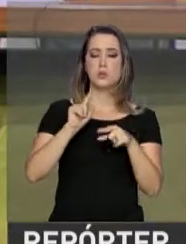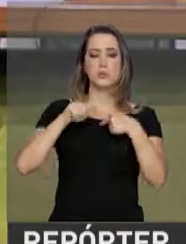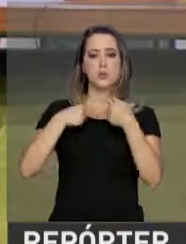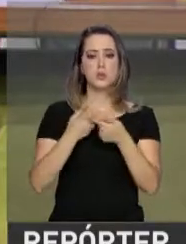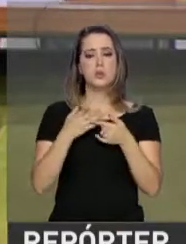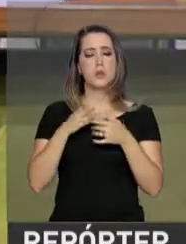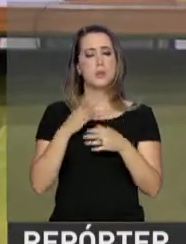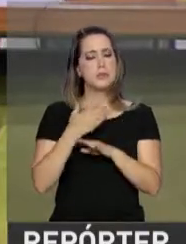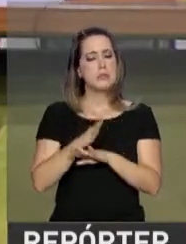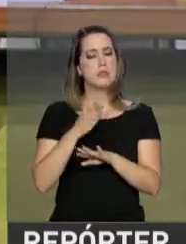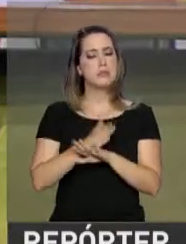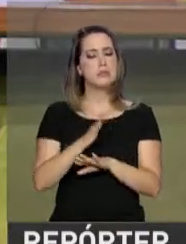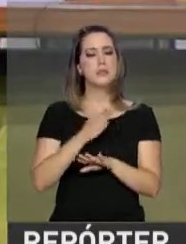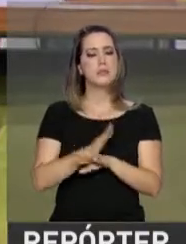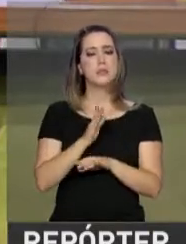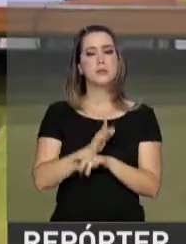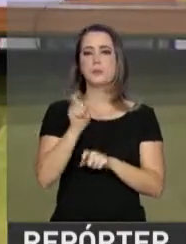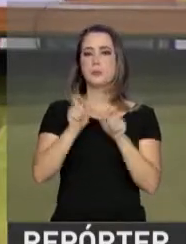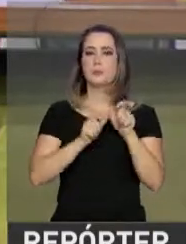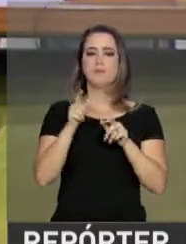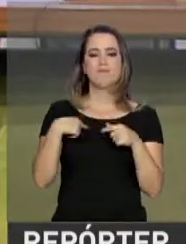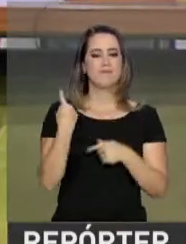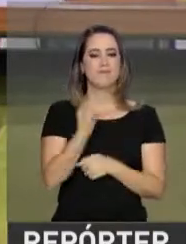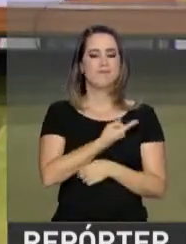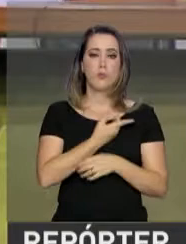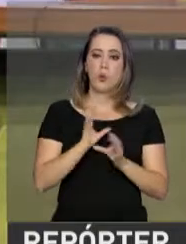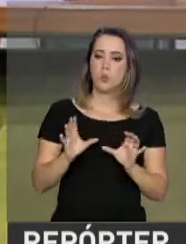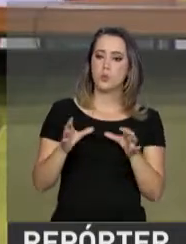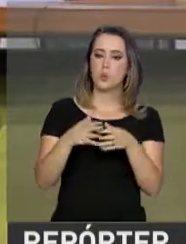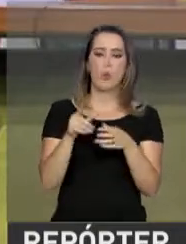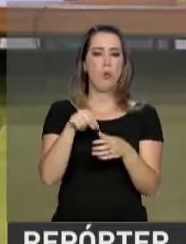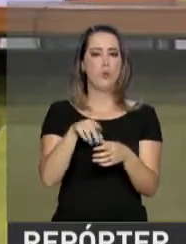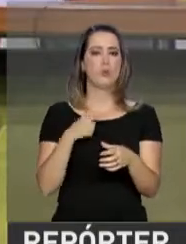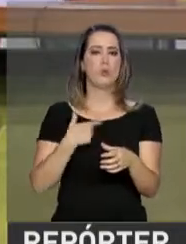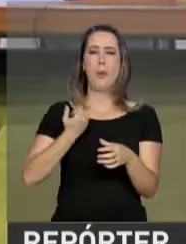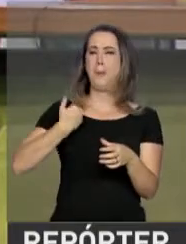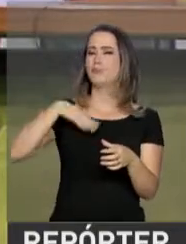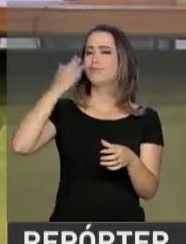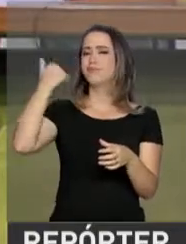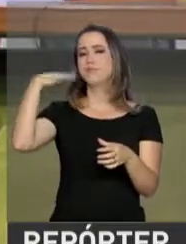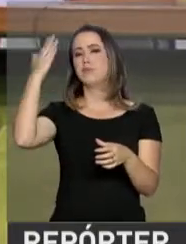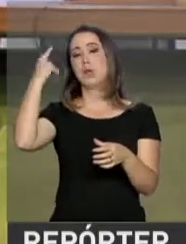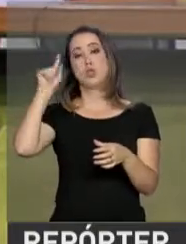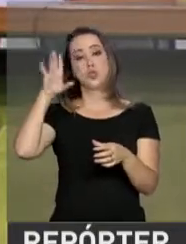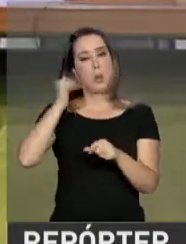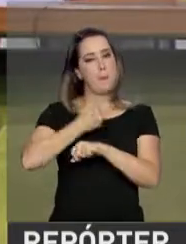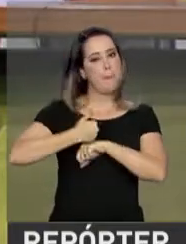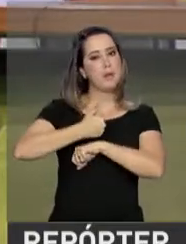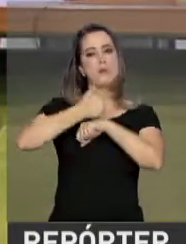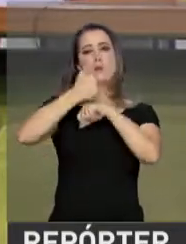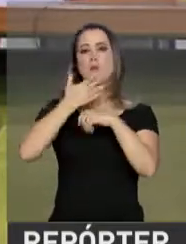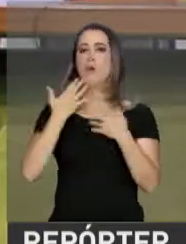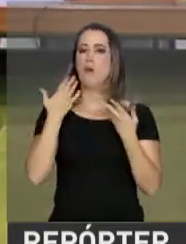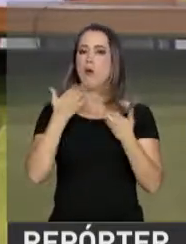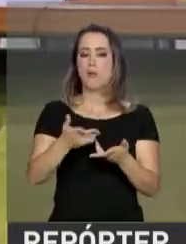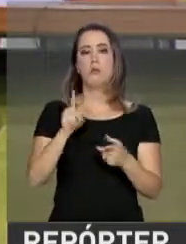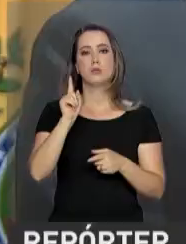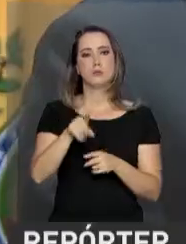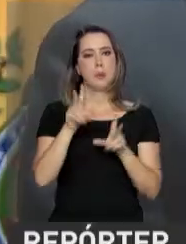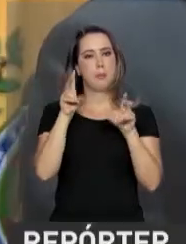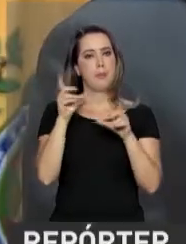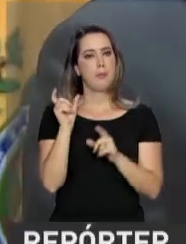formar e treinar diplomatas profissionais da nossa diplomacia há muito tempo ela é profissional acho que a palavra chave é